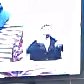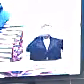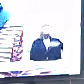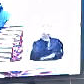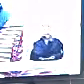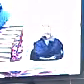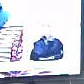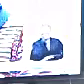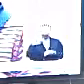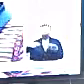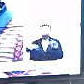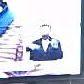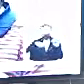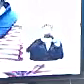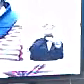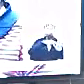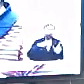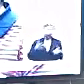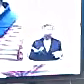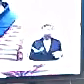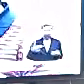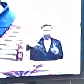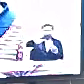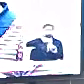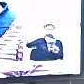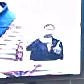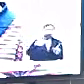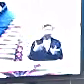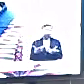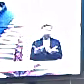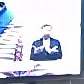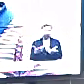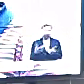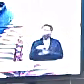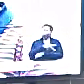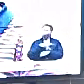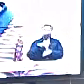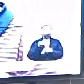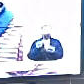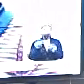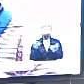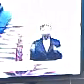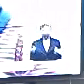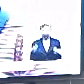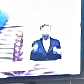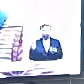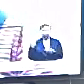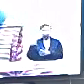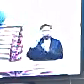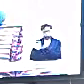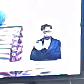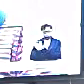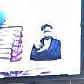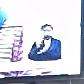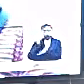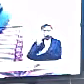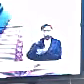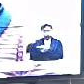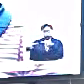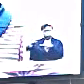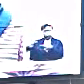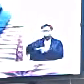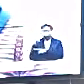andarem Que País É Esse nossos políticos não olham para isso nós